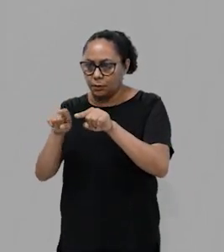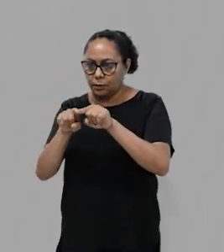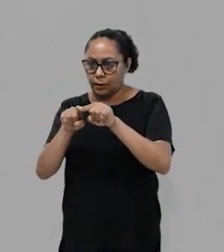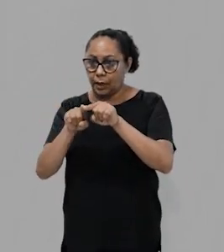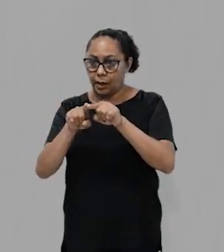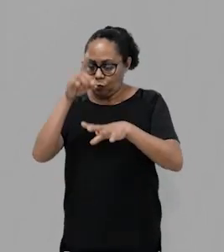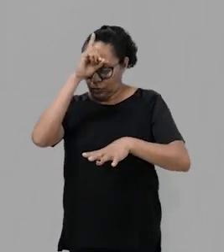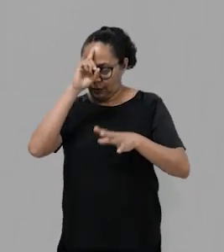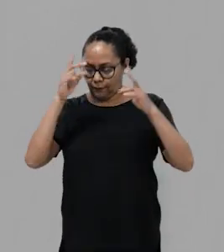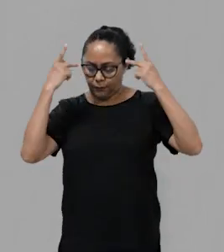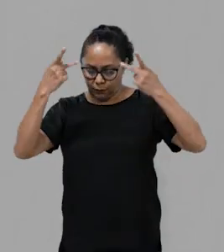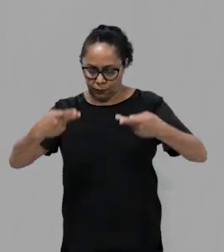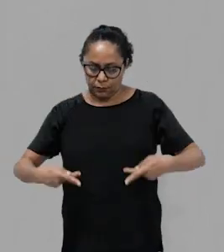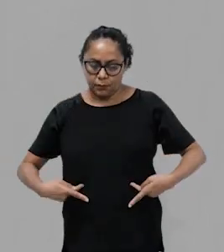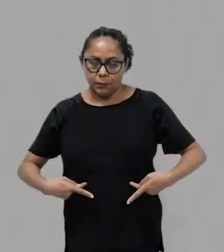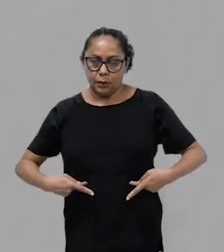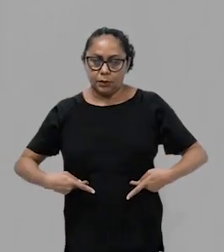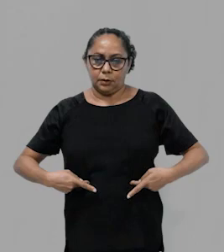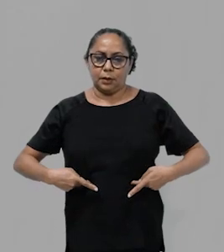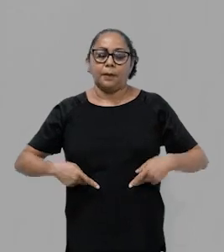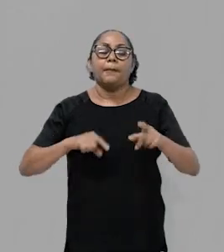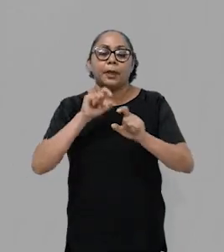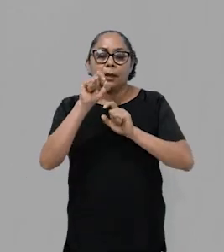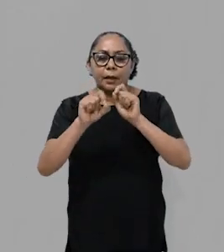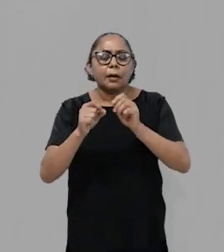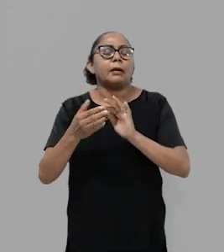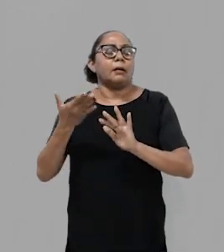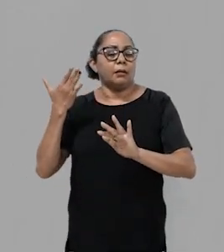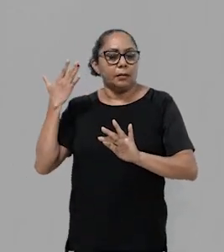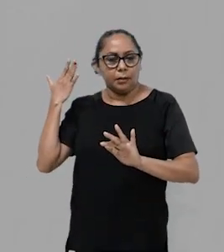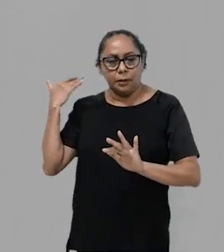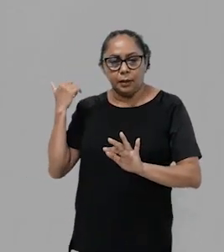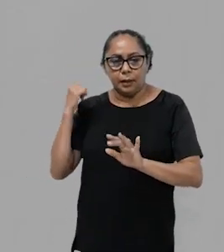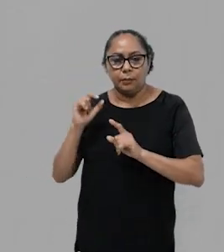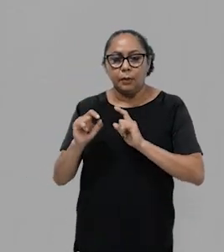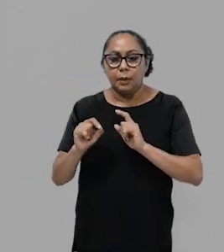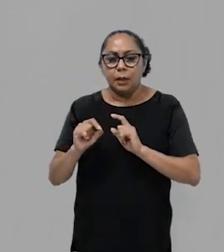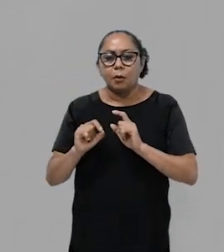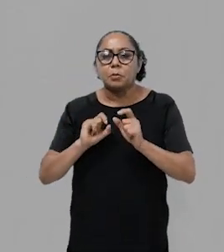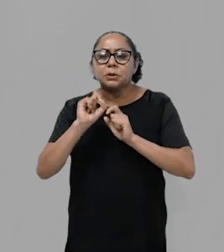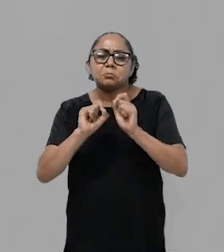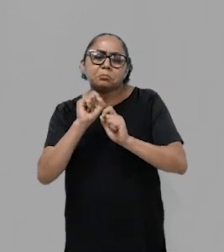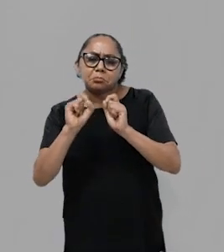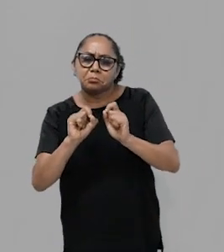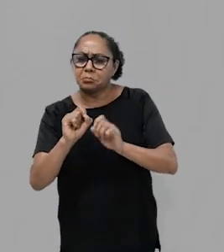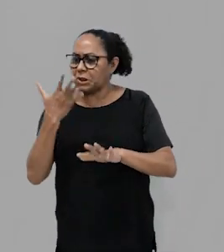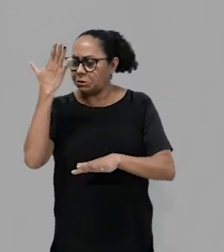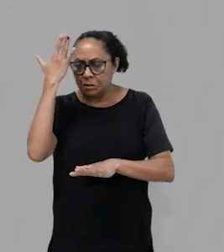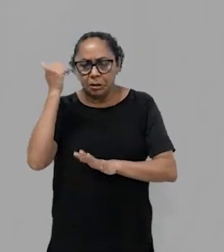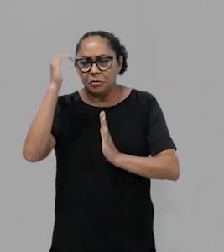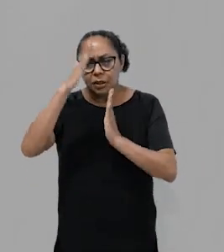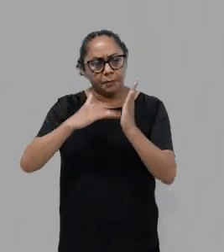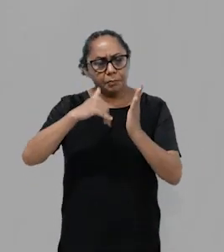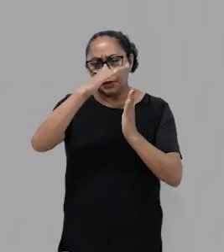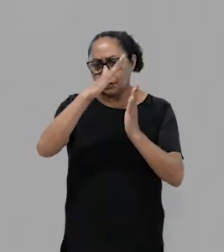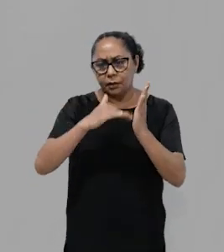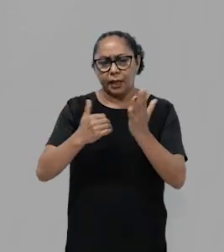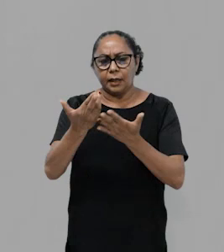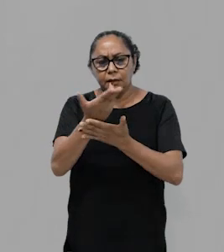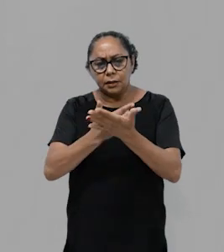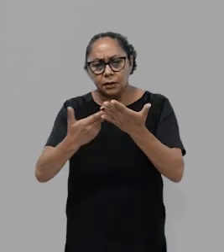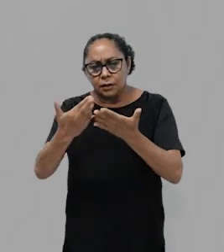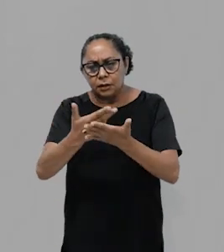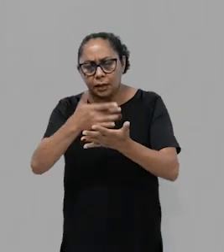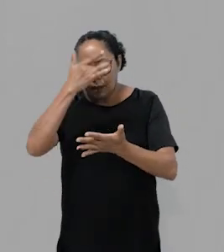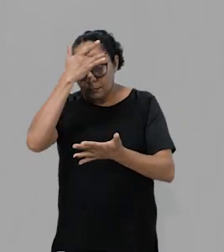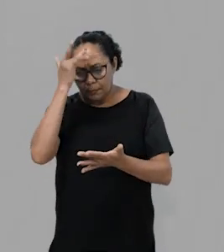Ele coloca tudo em formas geométricas. Para aquela época, era como se ele não soubesse pintar. Mas como assim? Tu não sabe desenhar uma pessoa como você